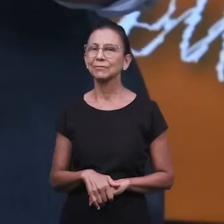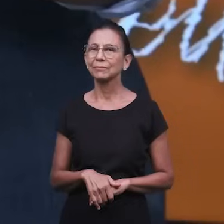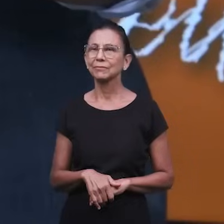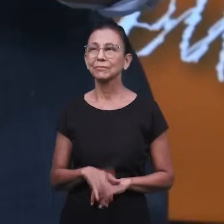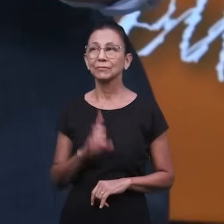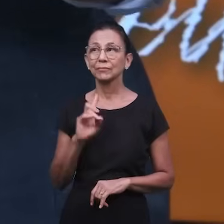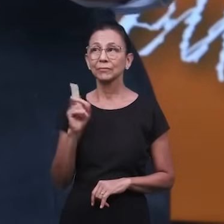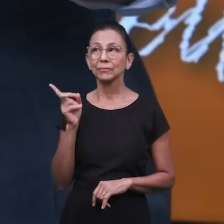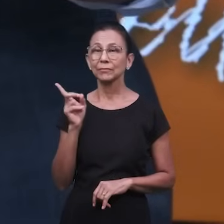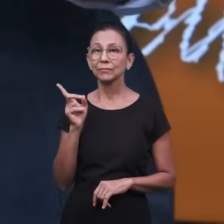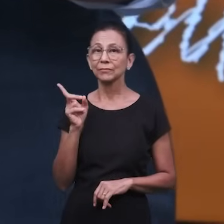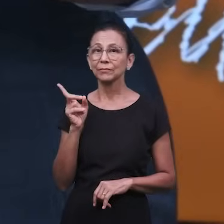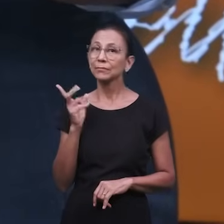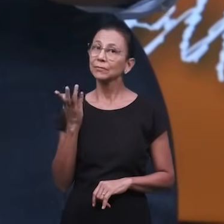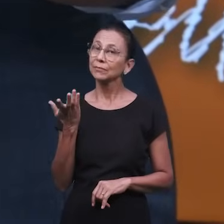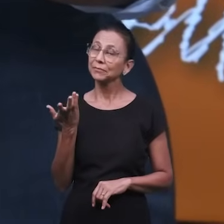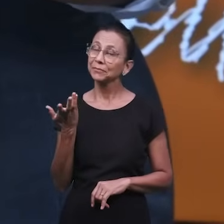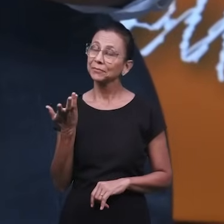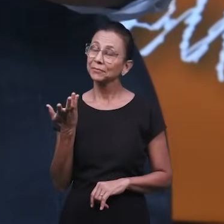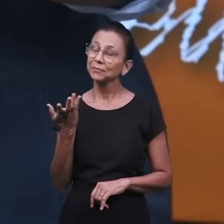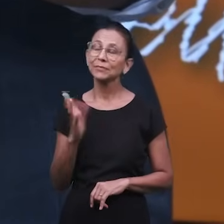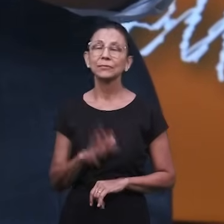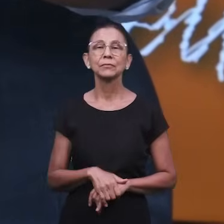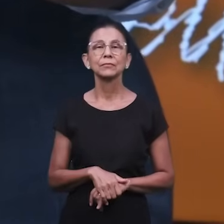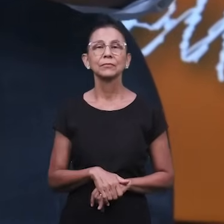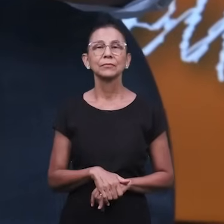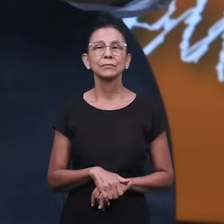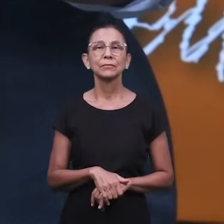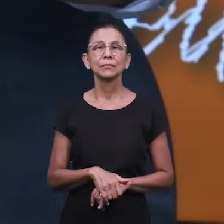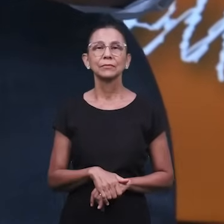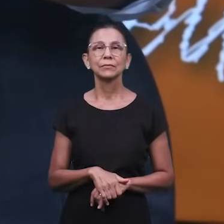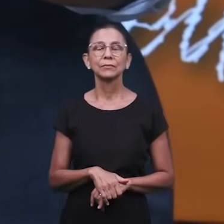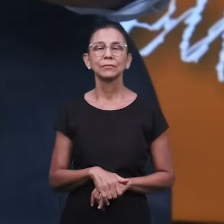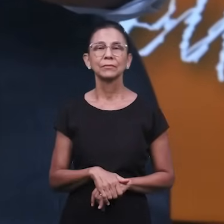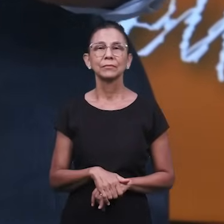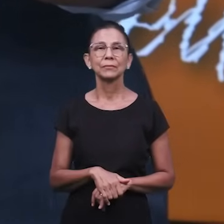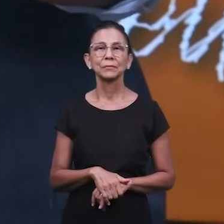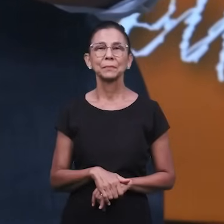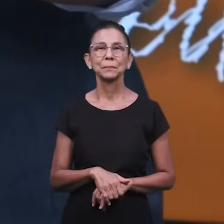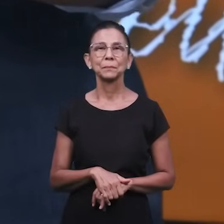meia-lua, 2 dedinhos e você vai bater.